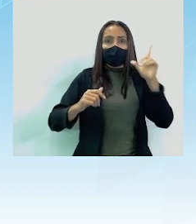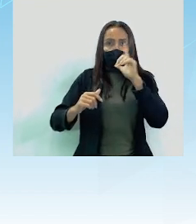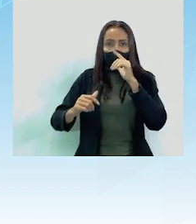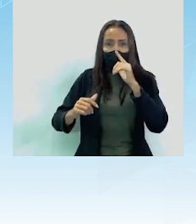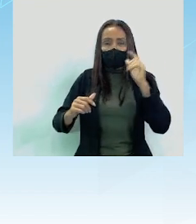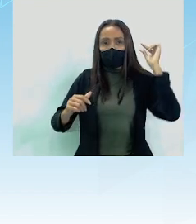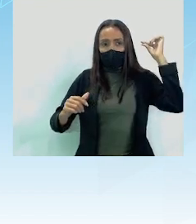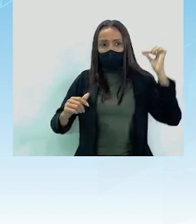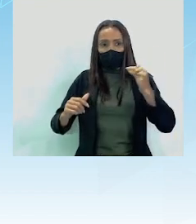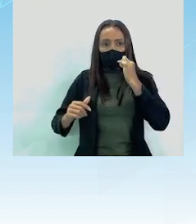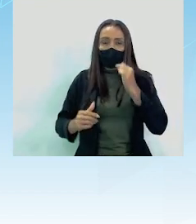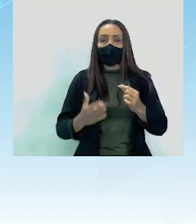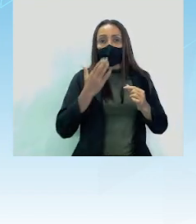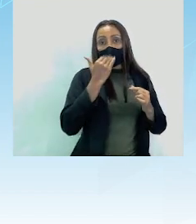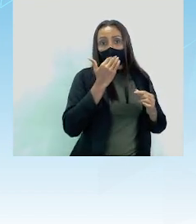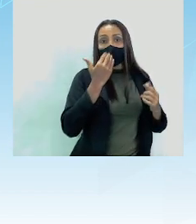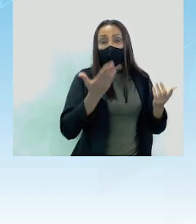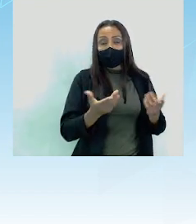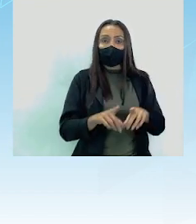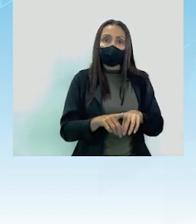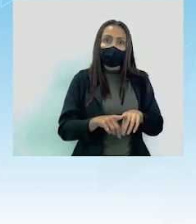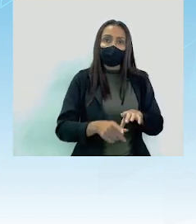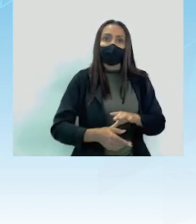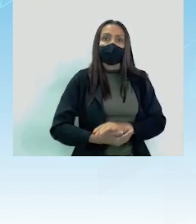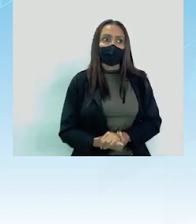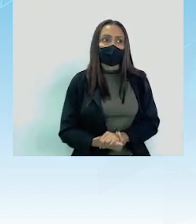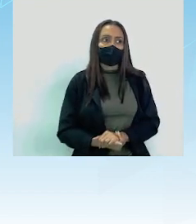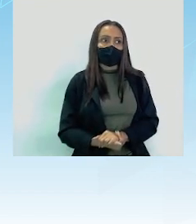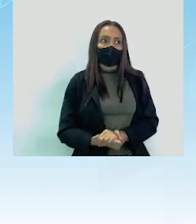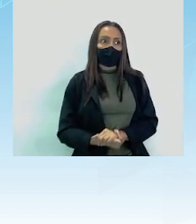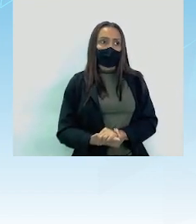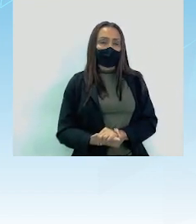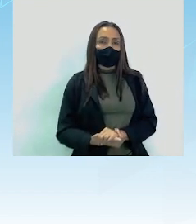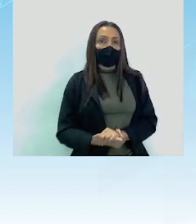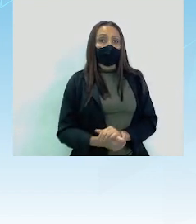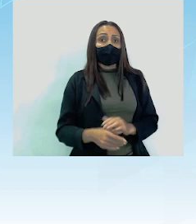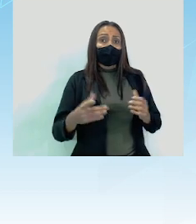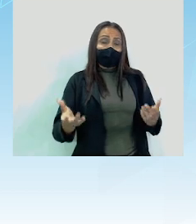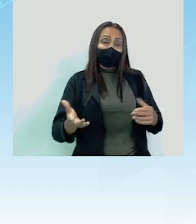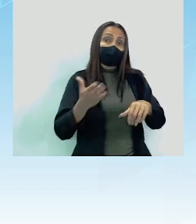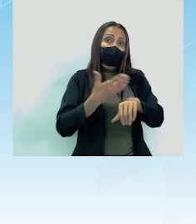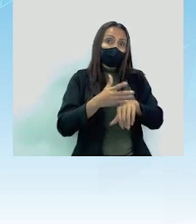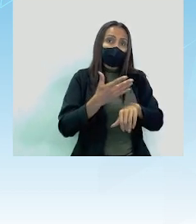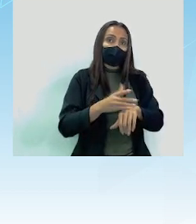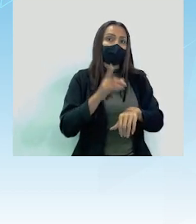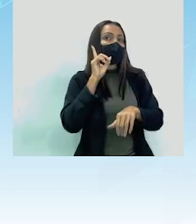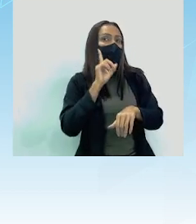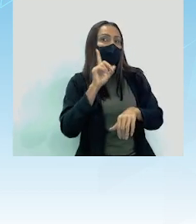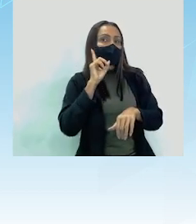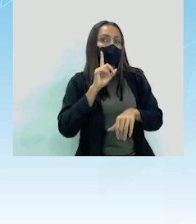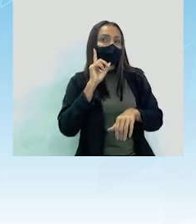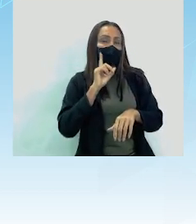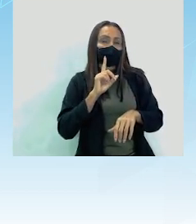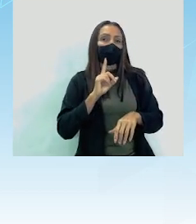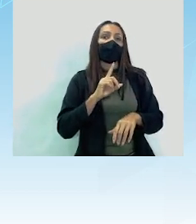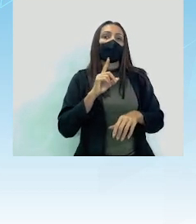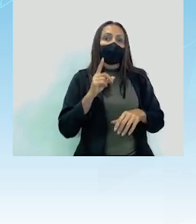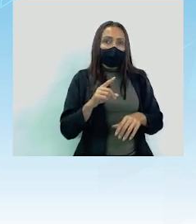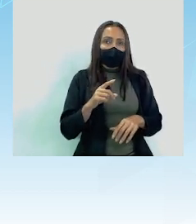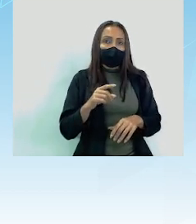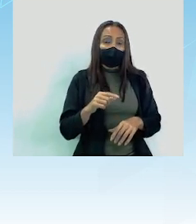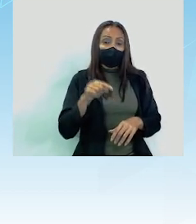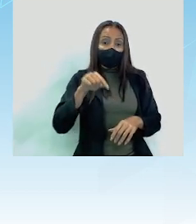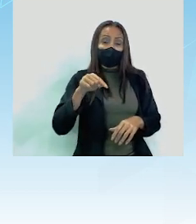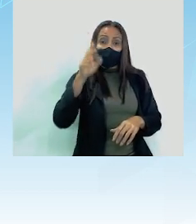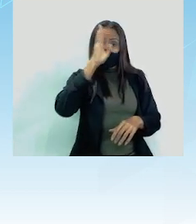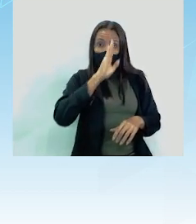ter problema, né, de faltar durante o percurso. Né? O trekking tão praticado nos Estados Unidos e Europa tem se popularizado no Brasil nos últimos anos. É muito